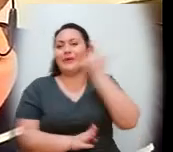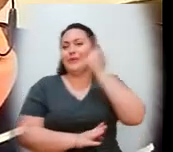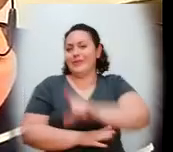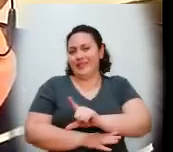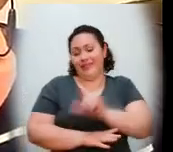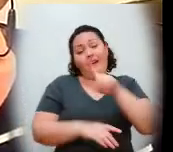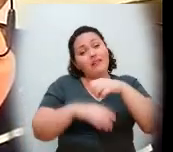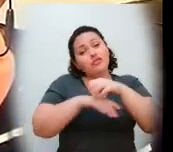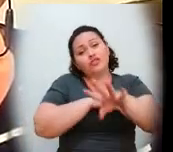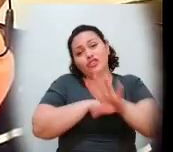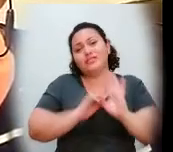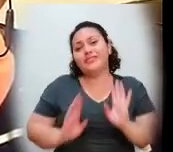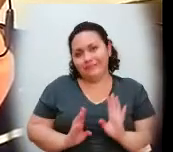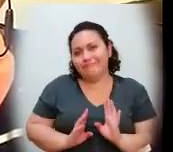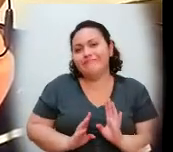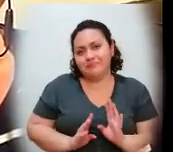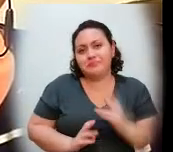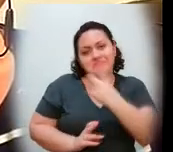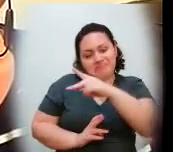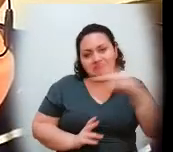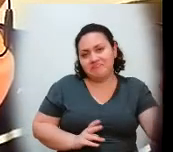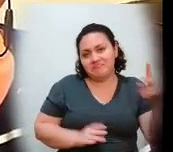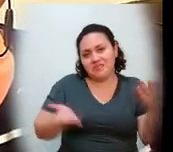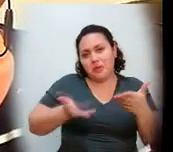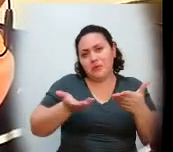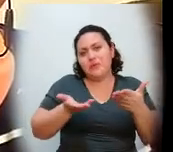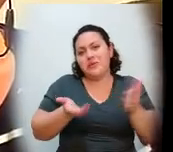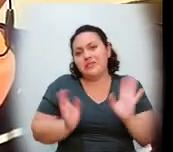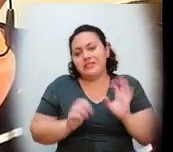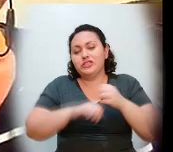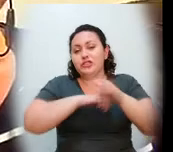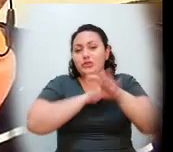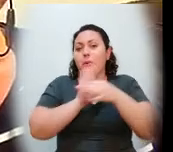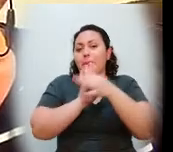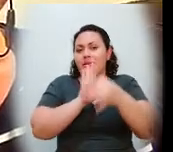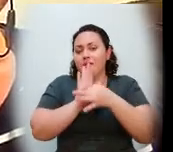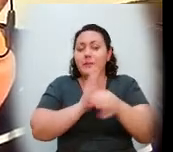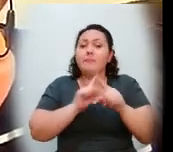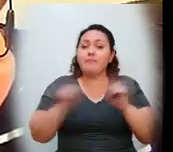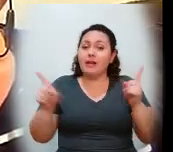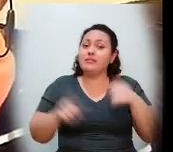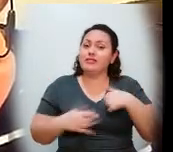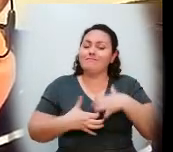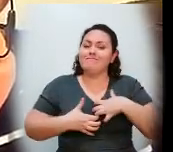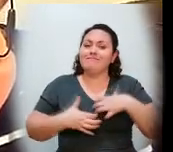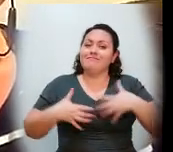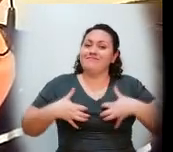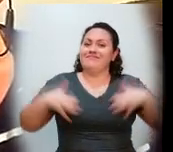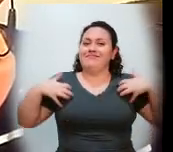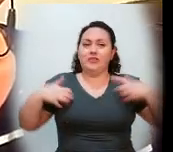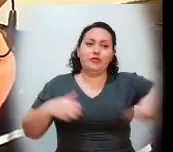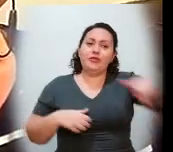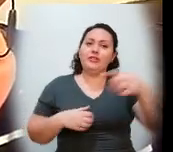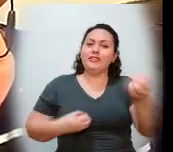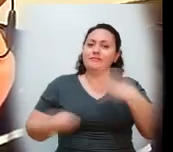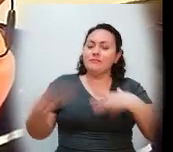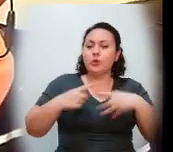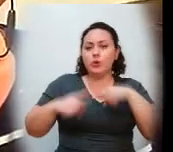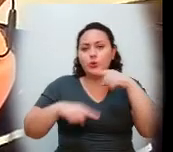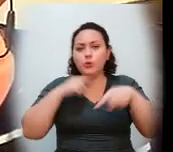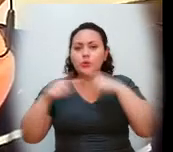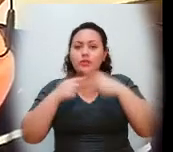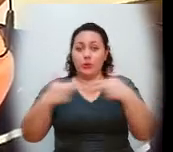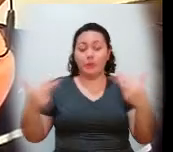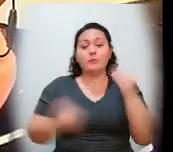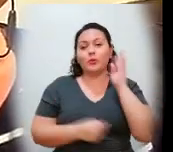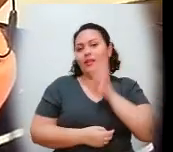são sugestões que ficam para vocês nesse sentido, mas pessoal, fico bem contente quando vocês trazem as dúvidas.